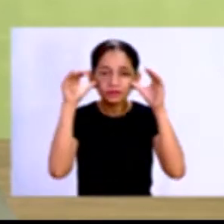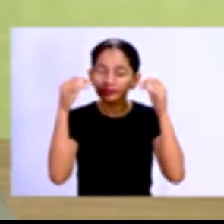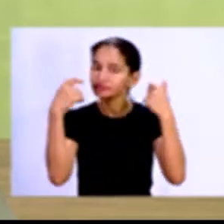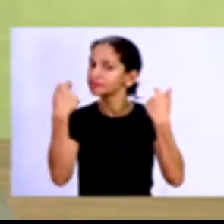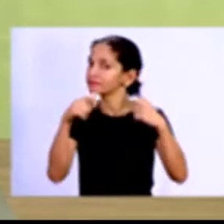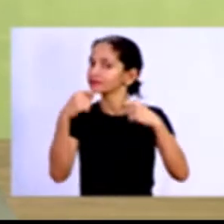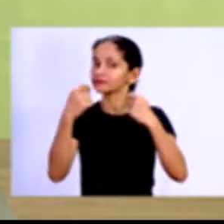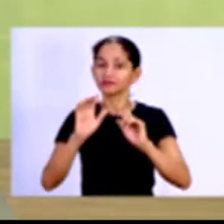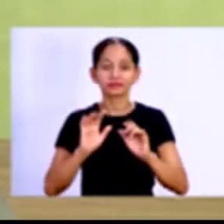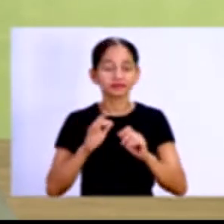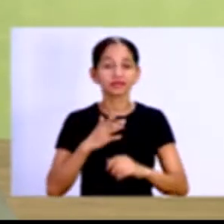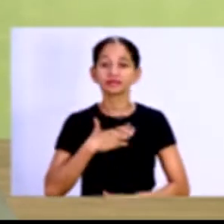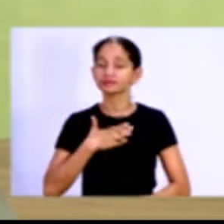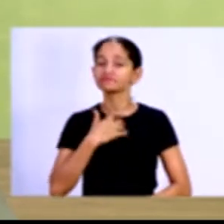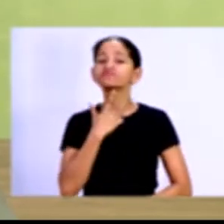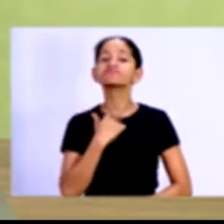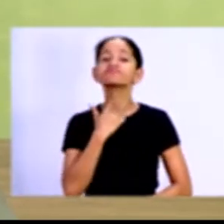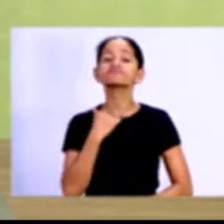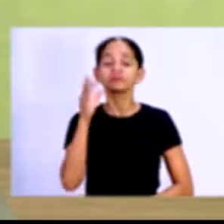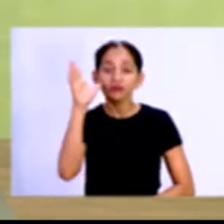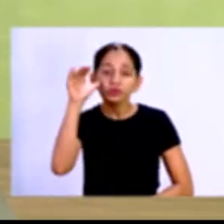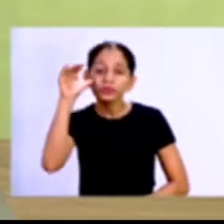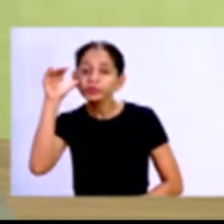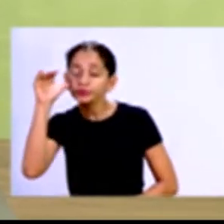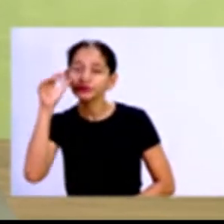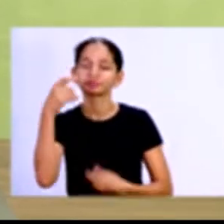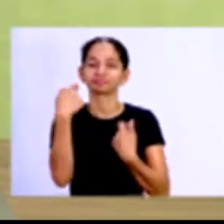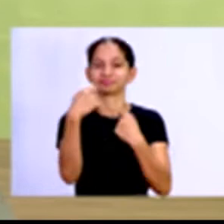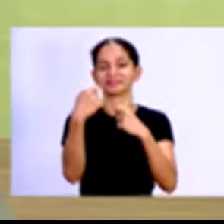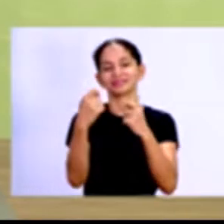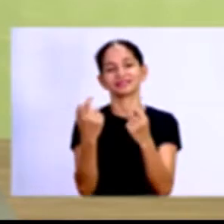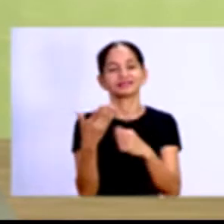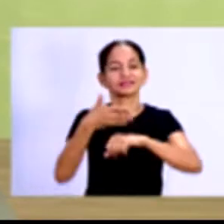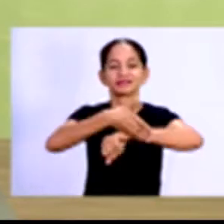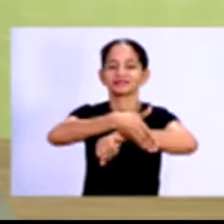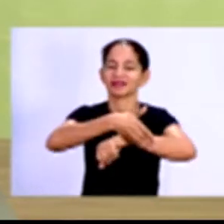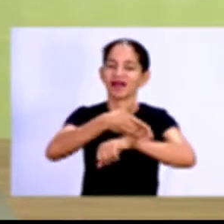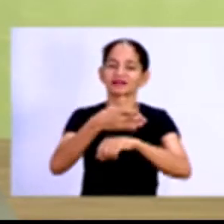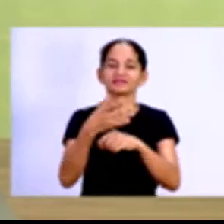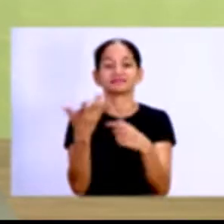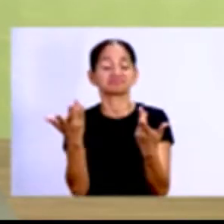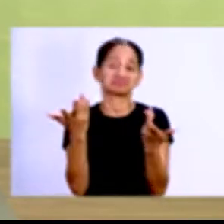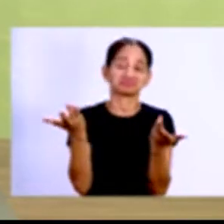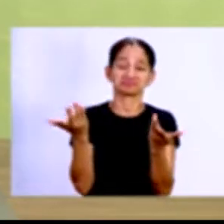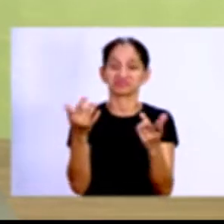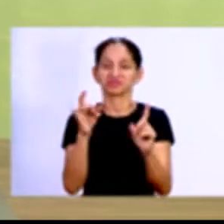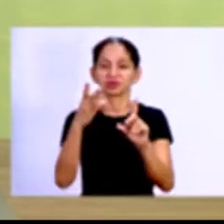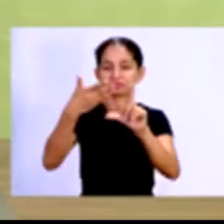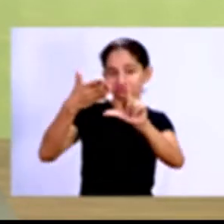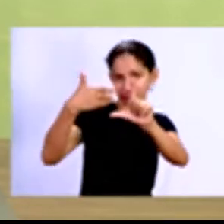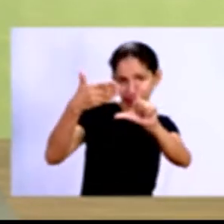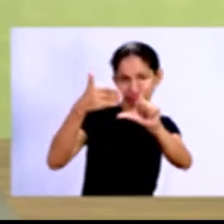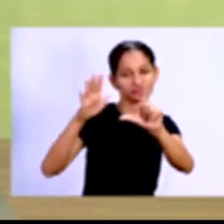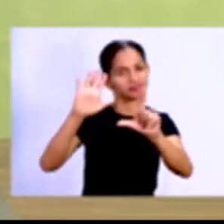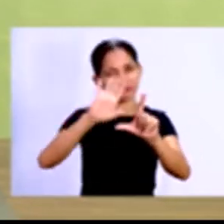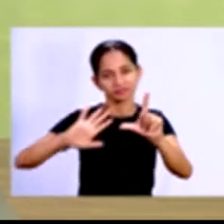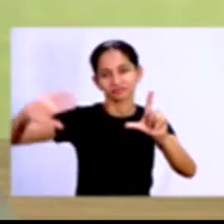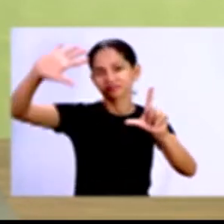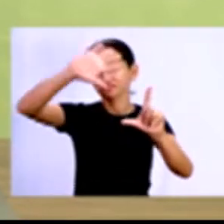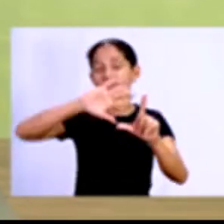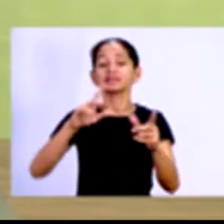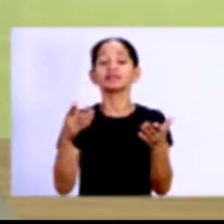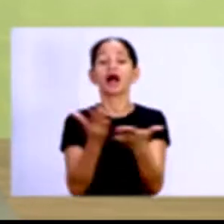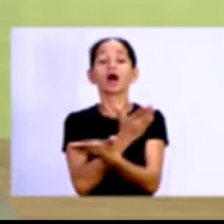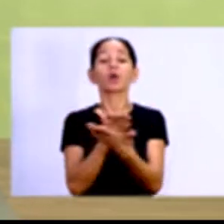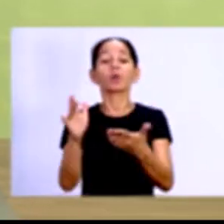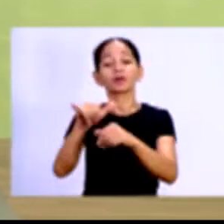tem que ter a curiosidade, futricar no nosso ambiente virtual. E lá nós trabalhamos na aula passada as